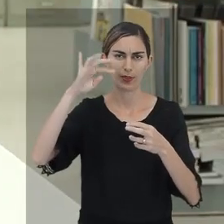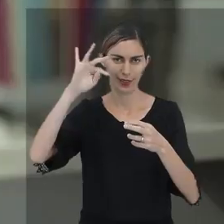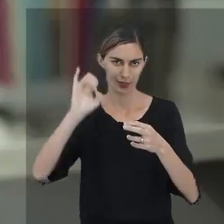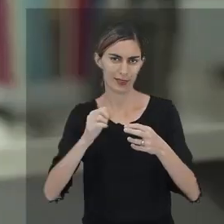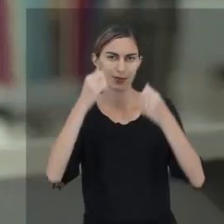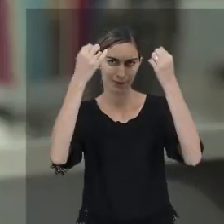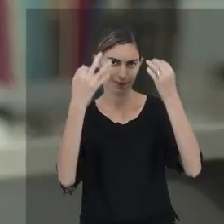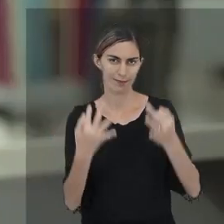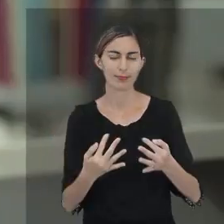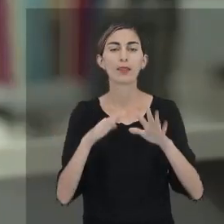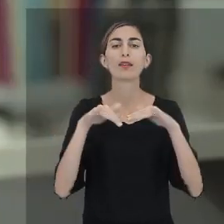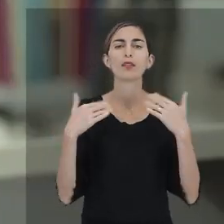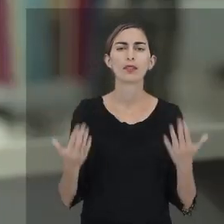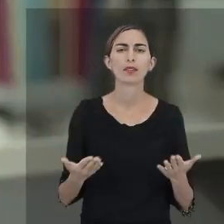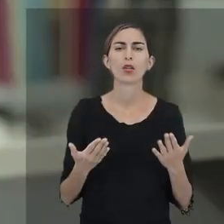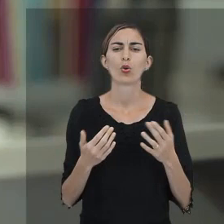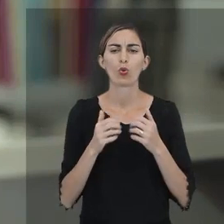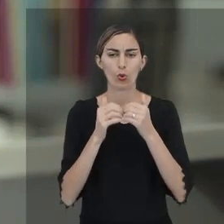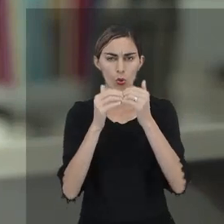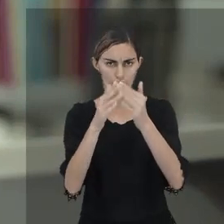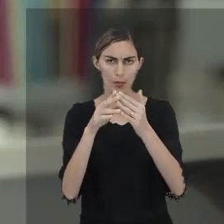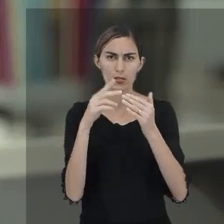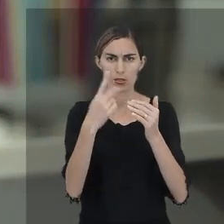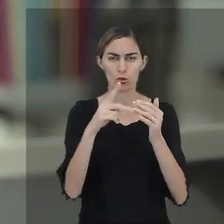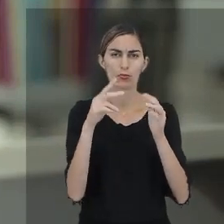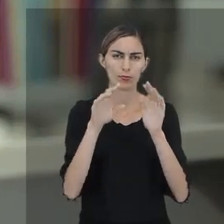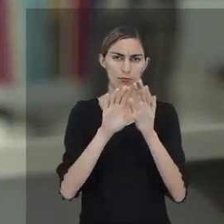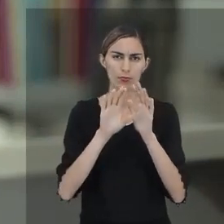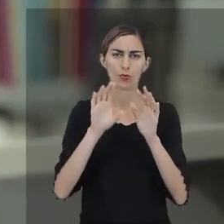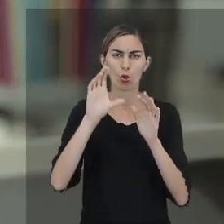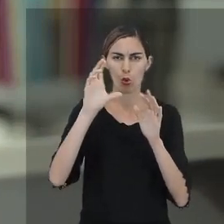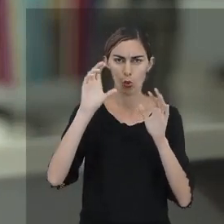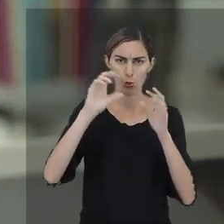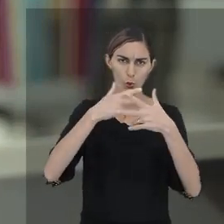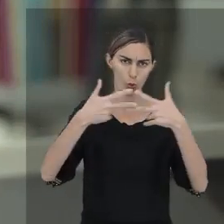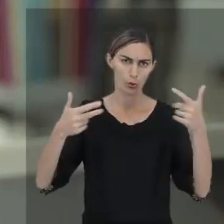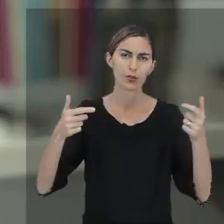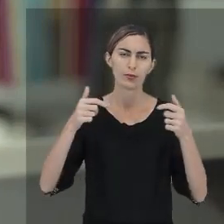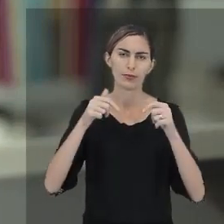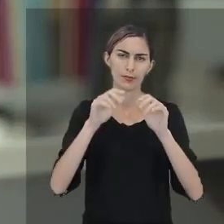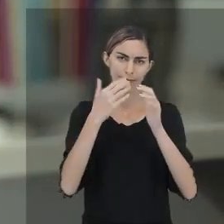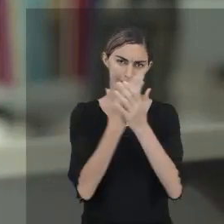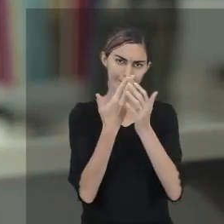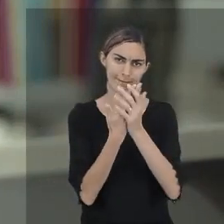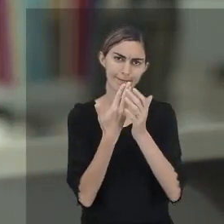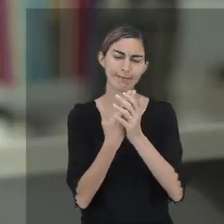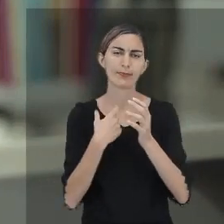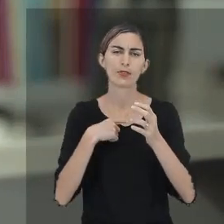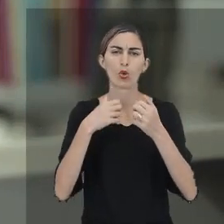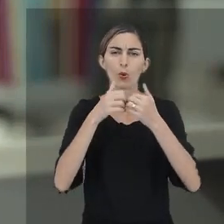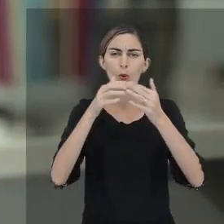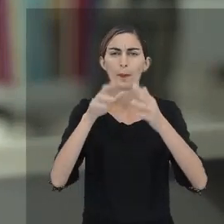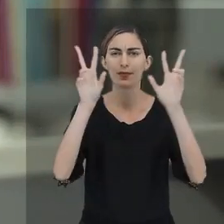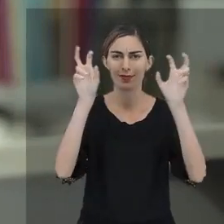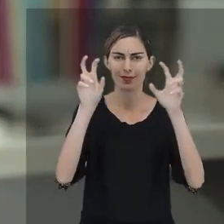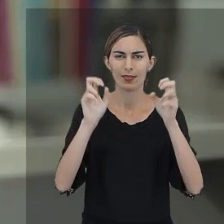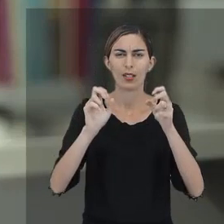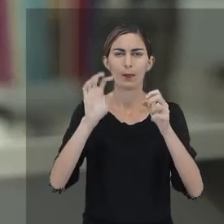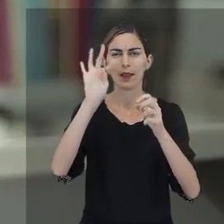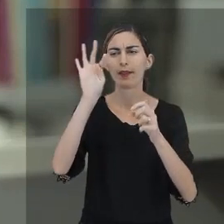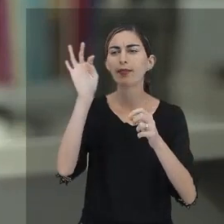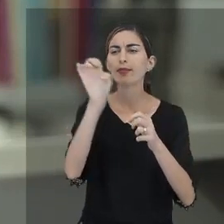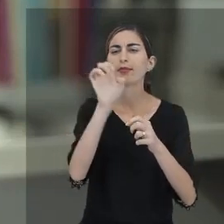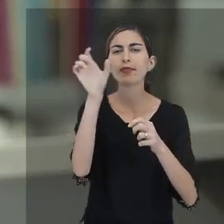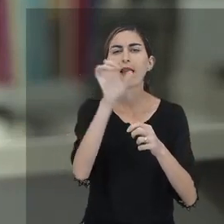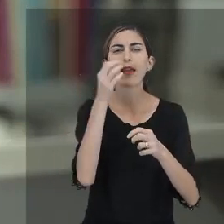então como esse ano a nossa ao conteúdo da nossa aula a gente vai começar vencendo o componente chamado tag esteve